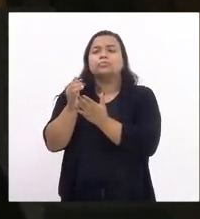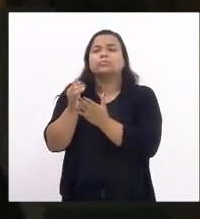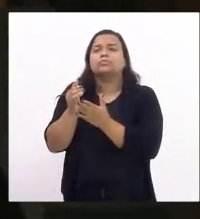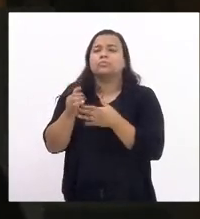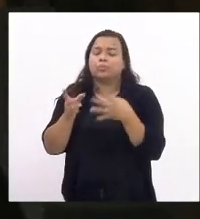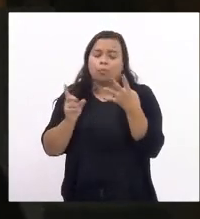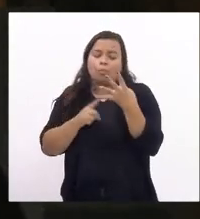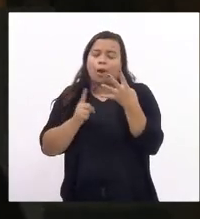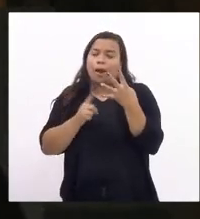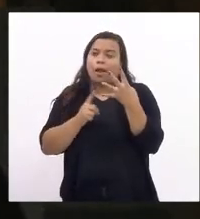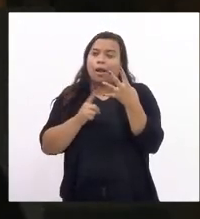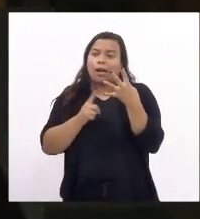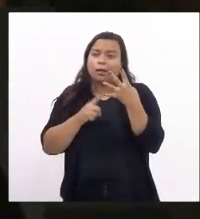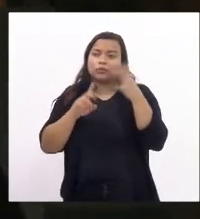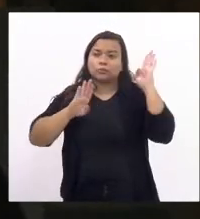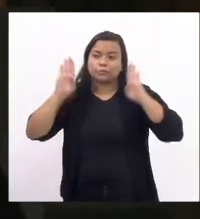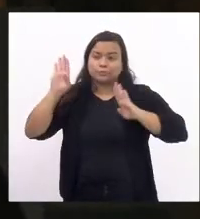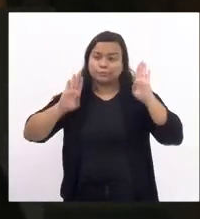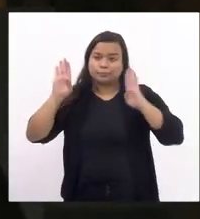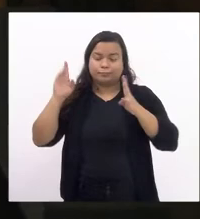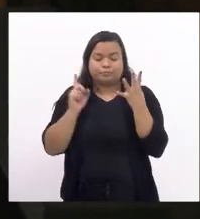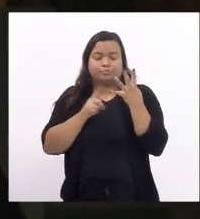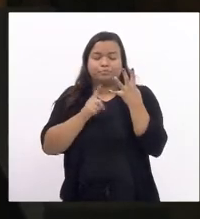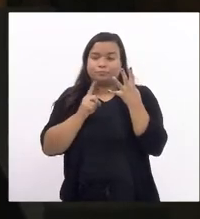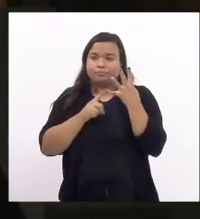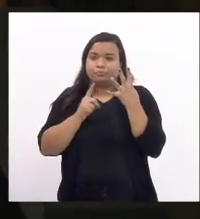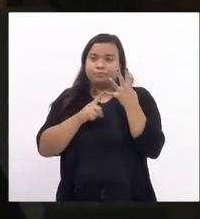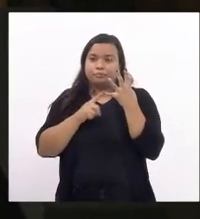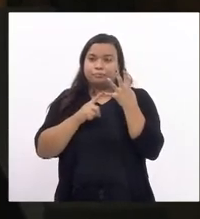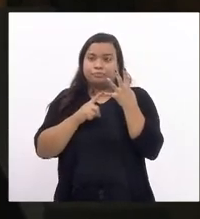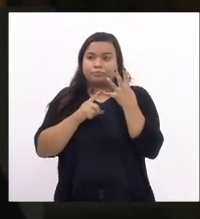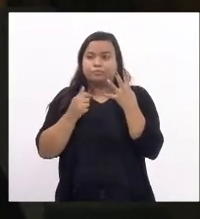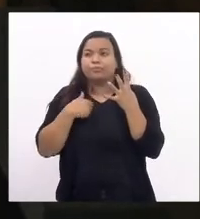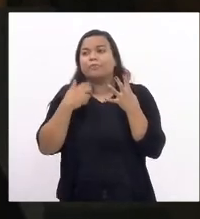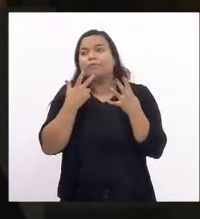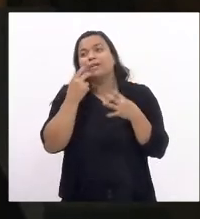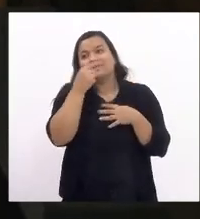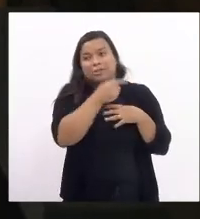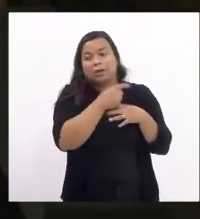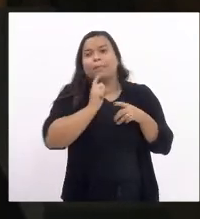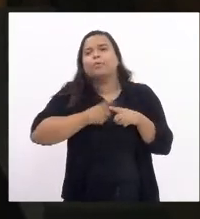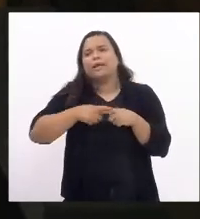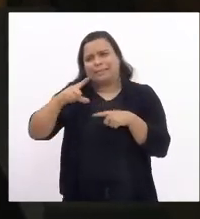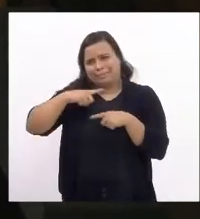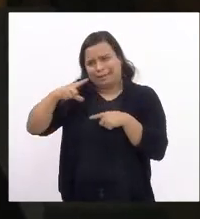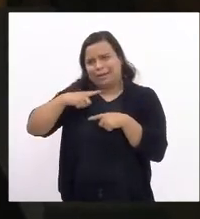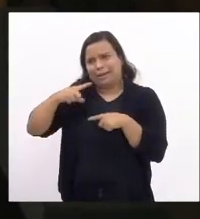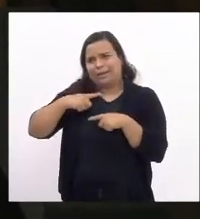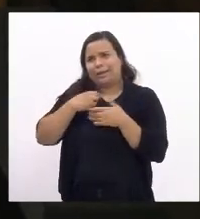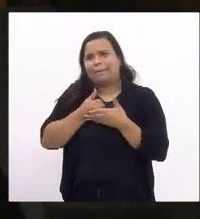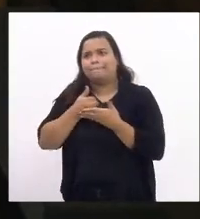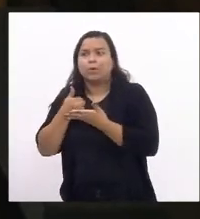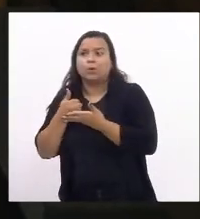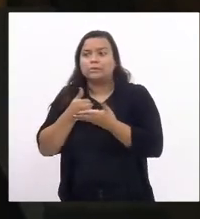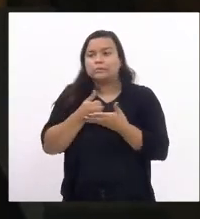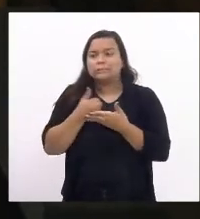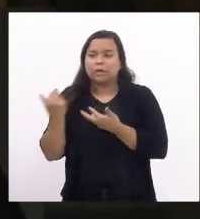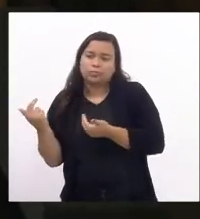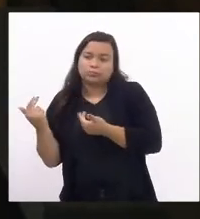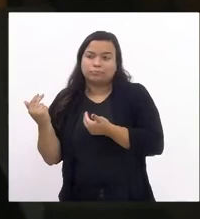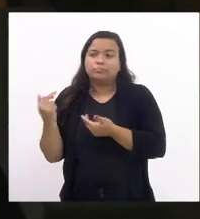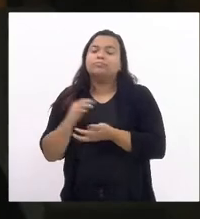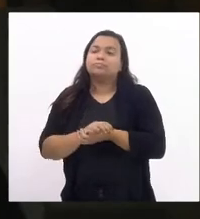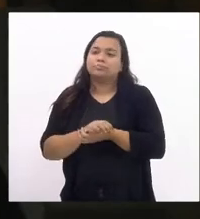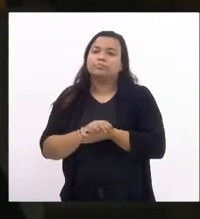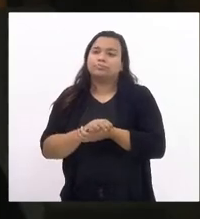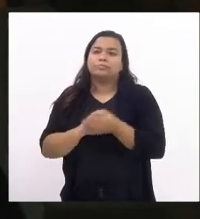quarto mandato. Estou me dirigindo à senhora porque temos tido posições comuns, também com